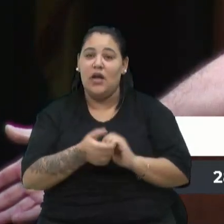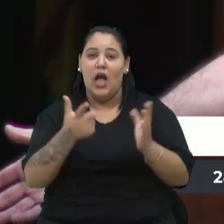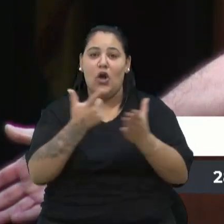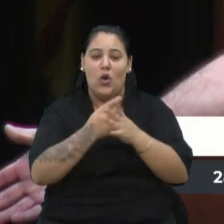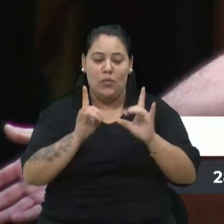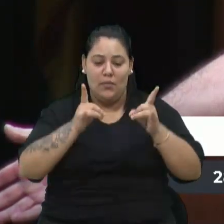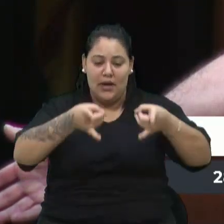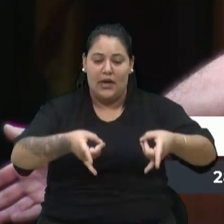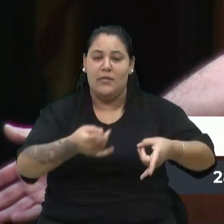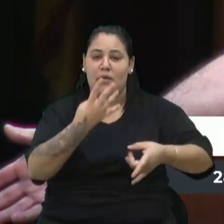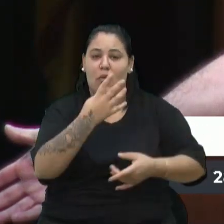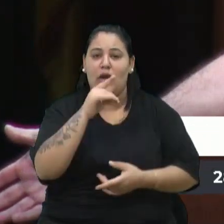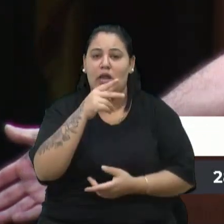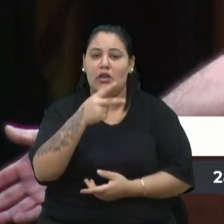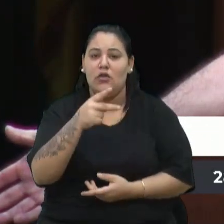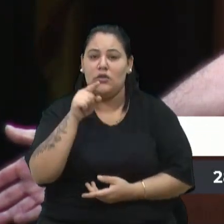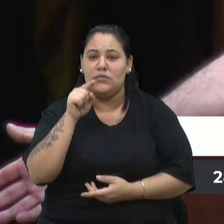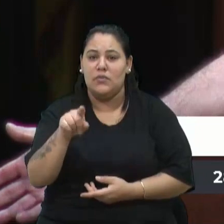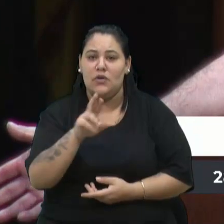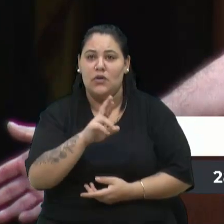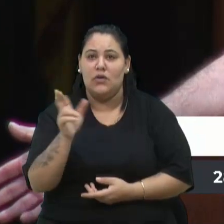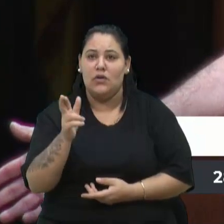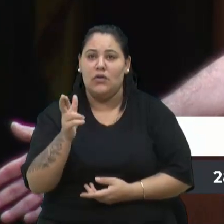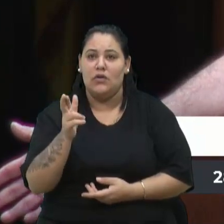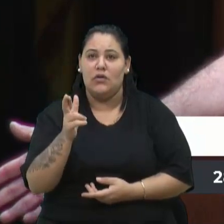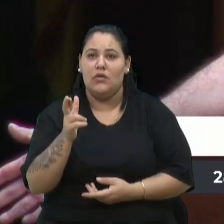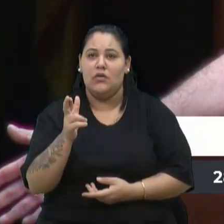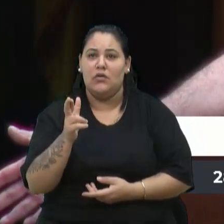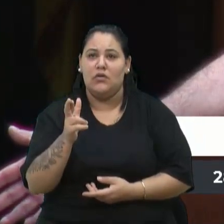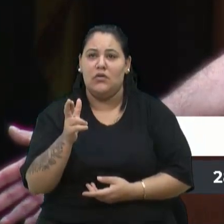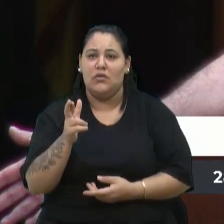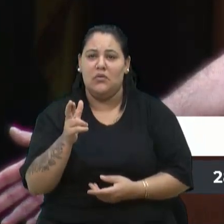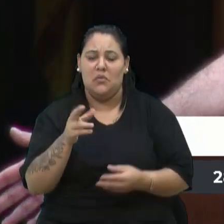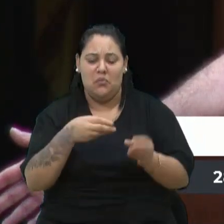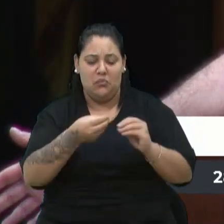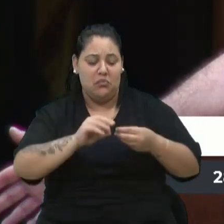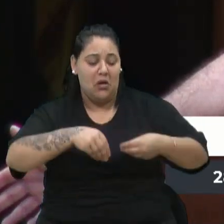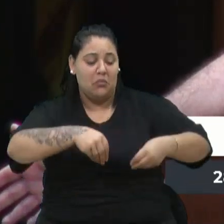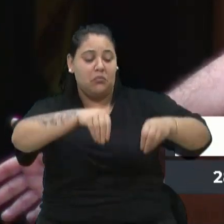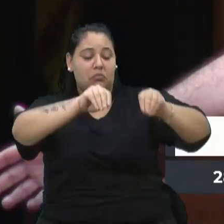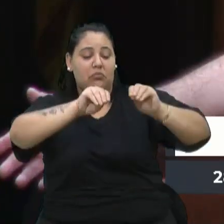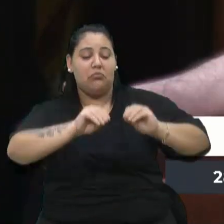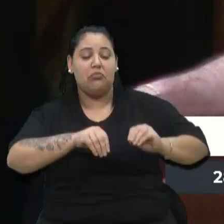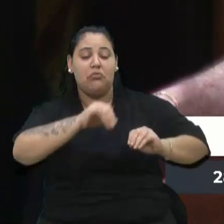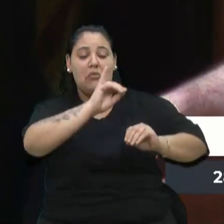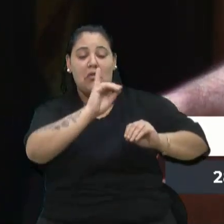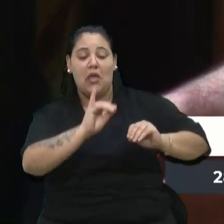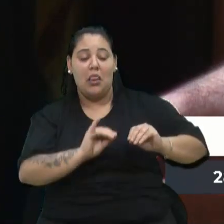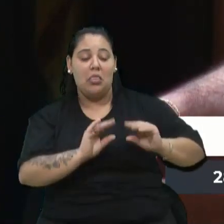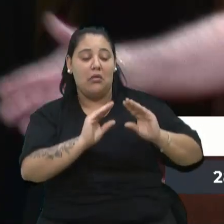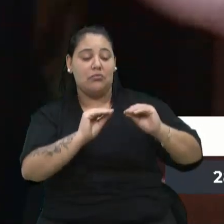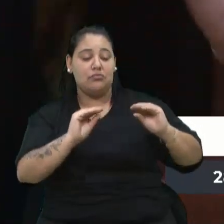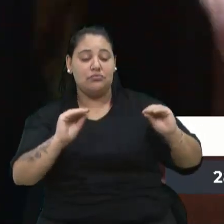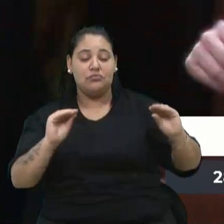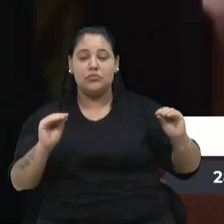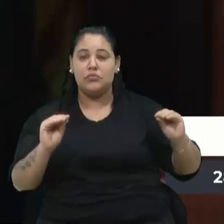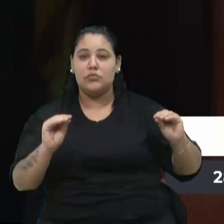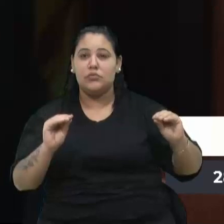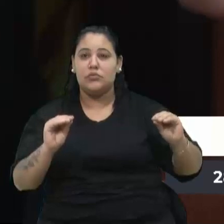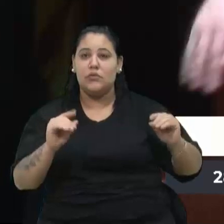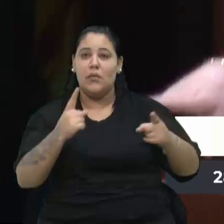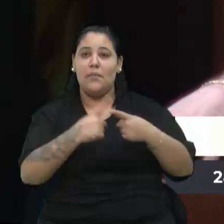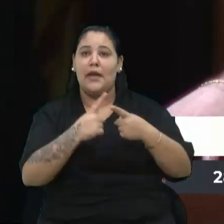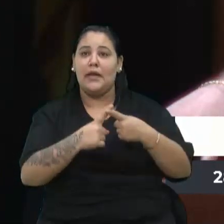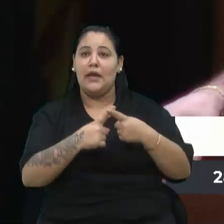de 42 mil reais. Com tecido italiano e não sei o que mais. Mas para que